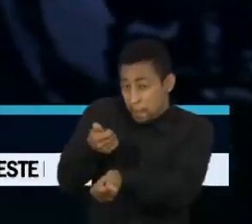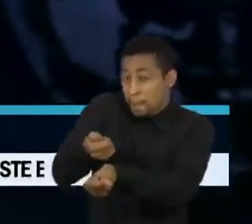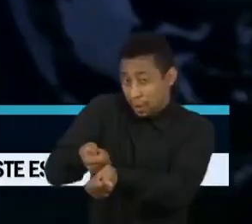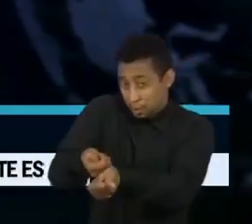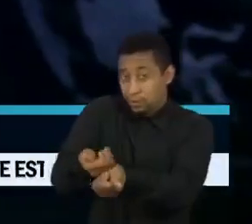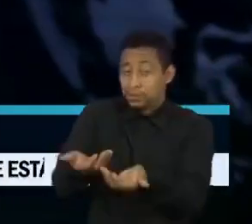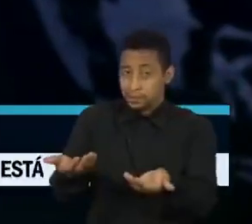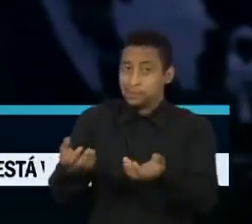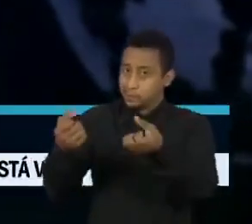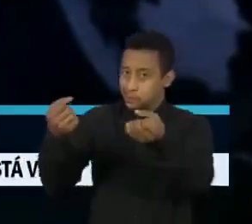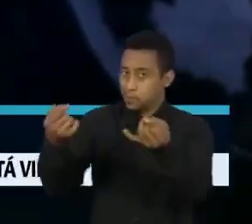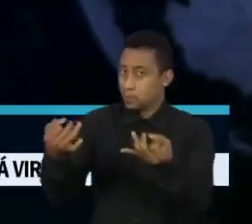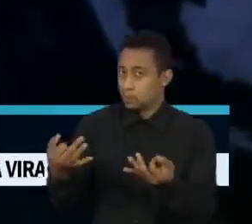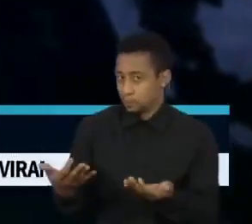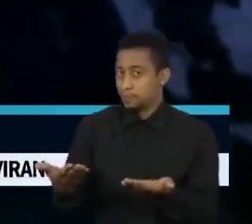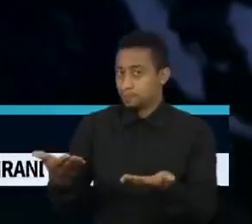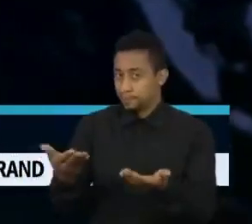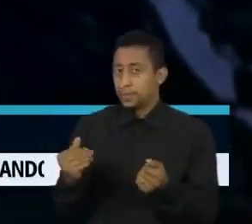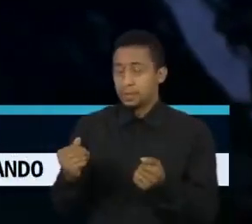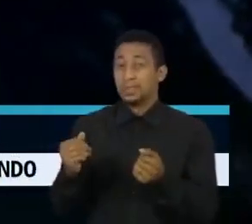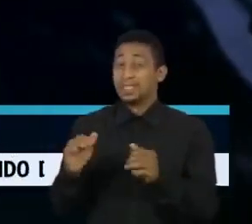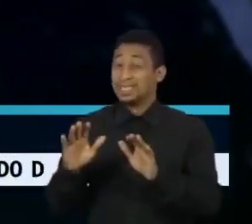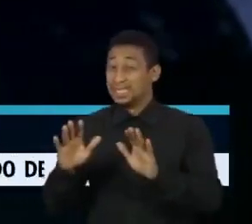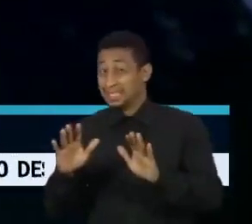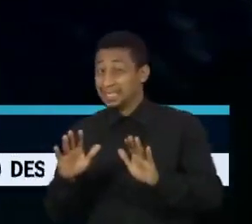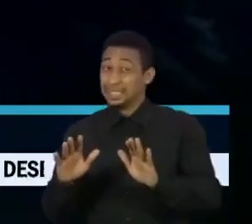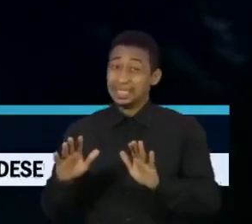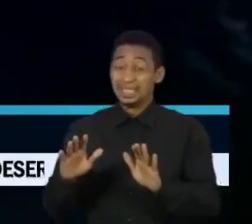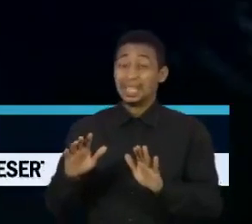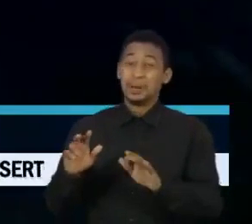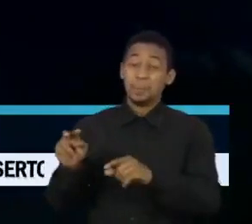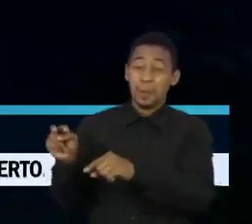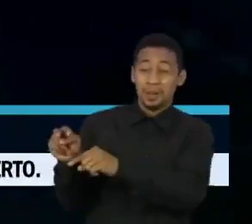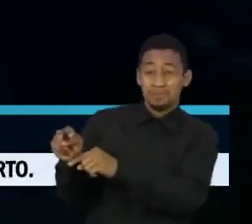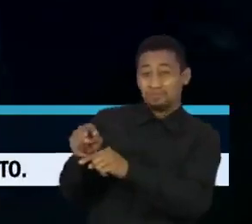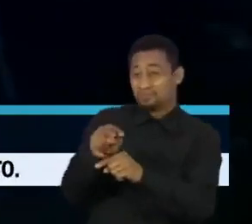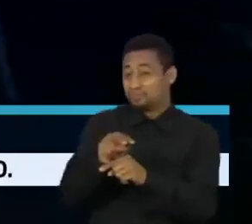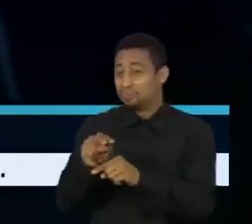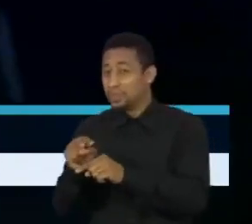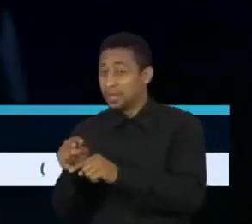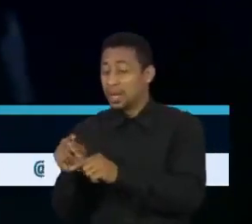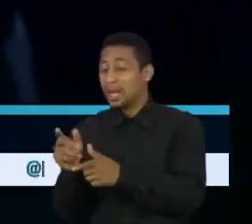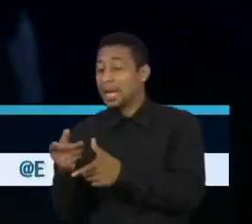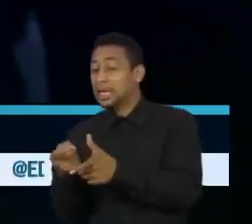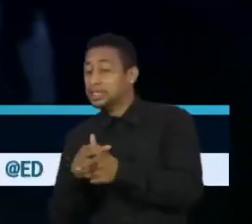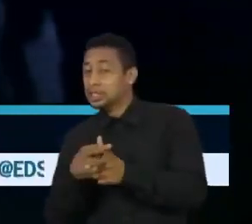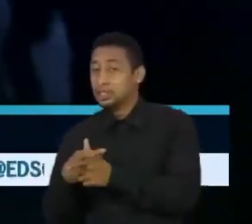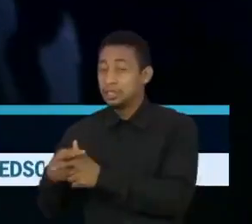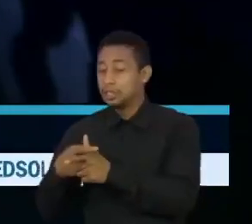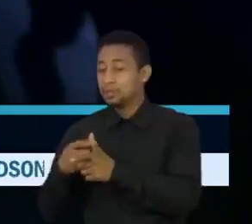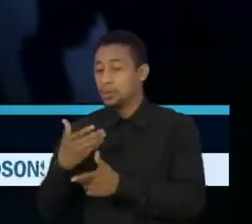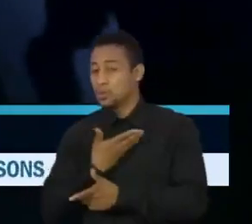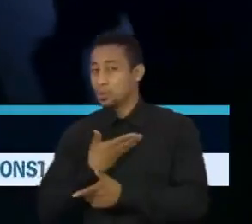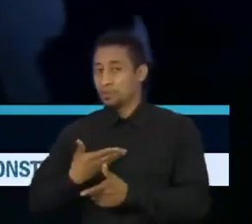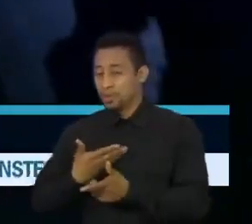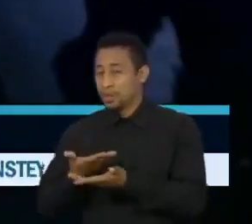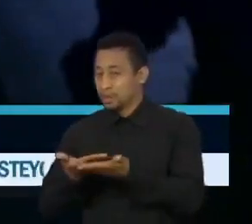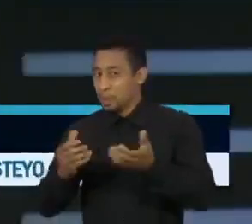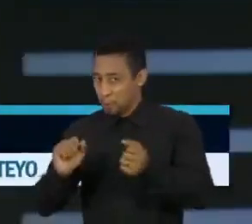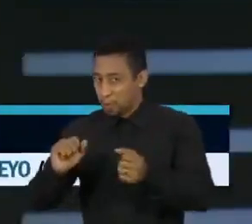é estamos caminhando para um ponto de não retorno da Preservação das contas públicas com a devida a licença para nomenclatura